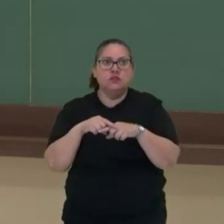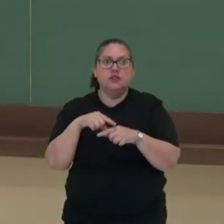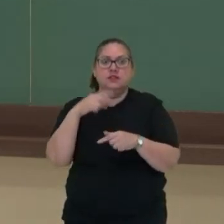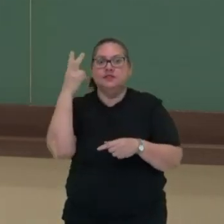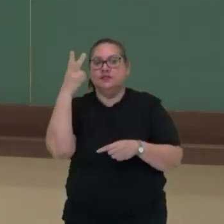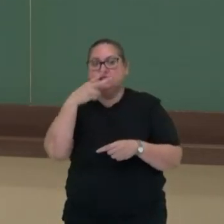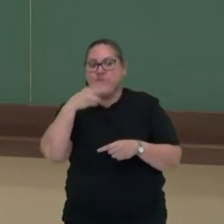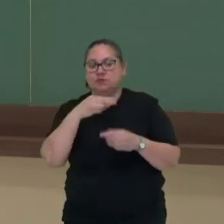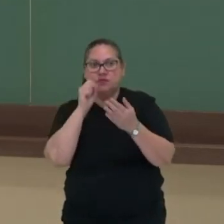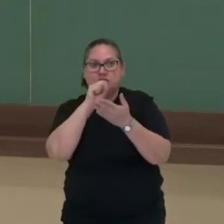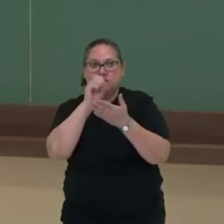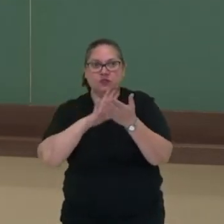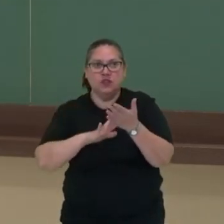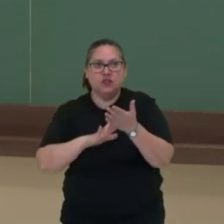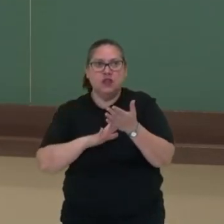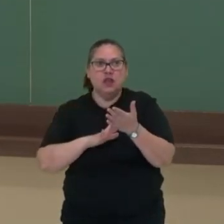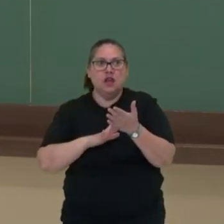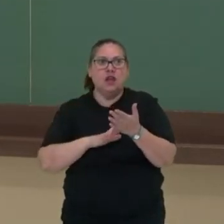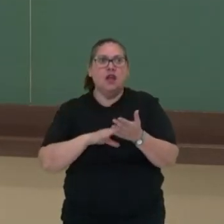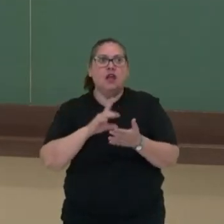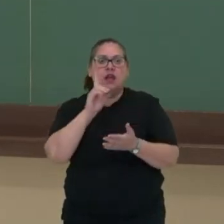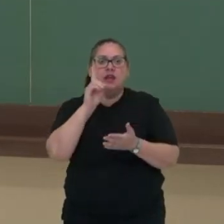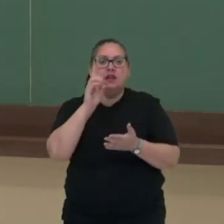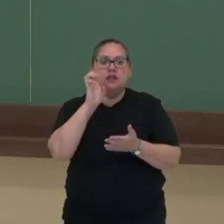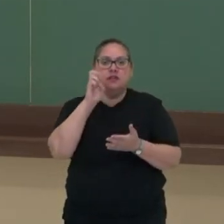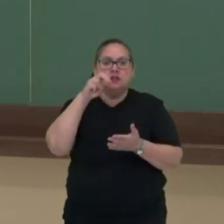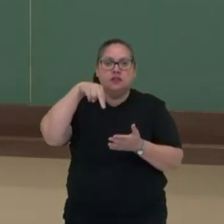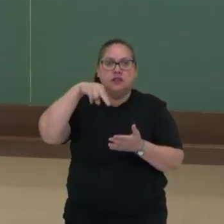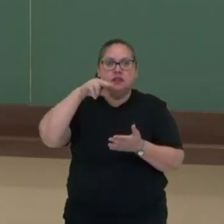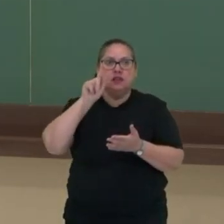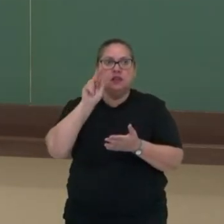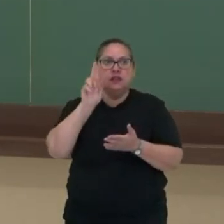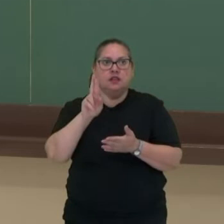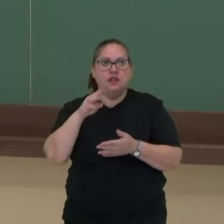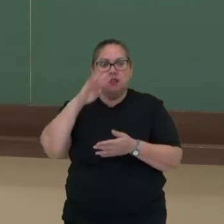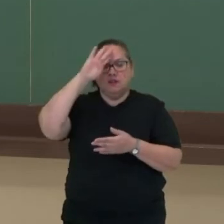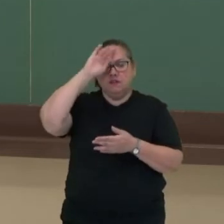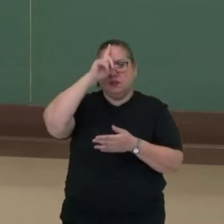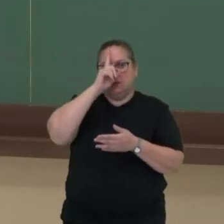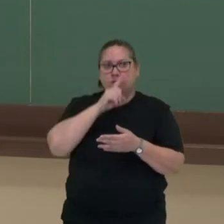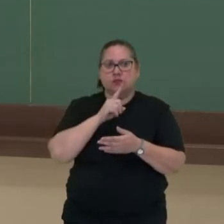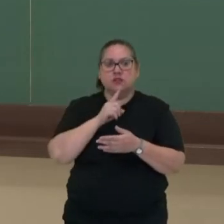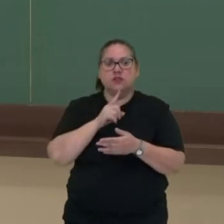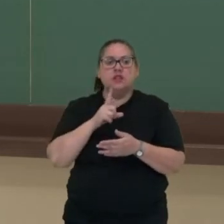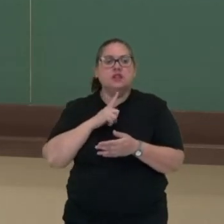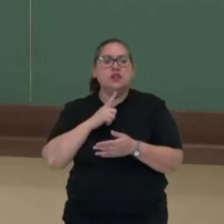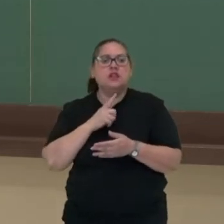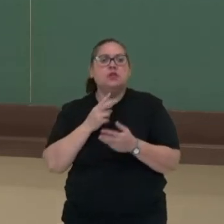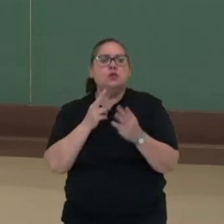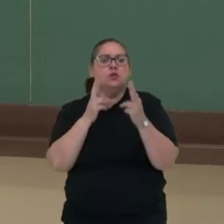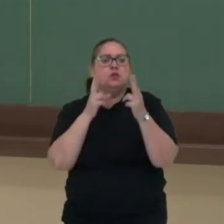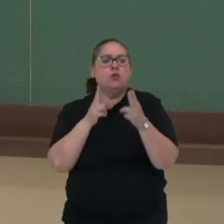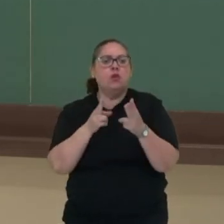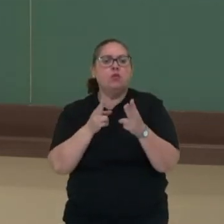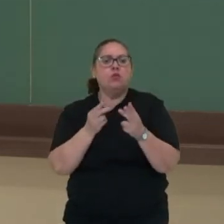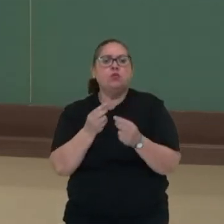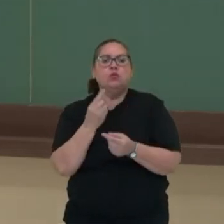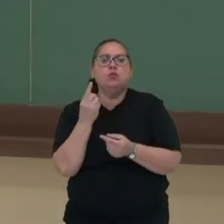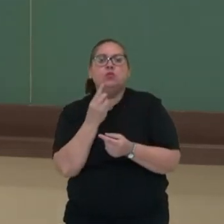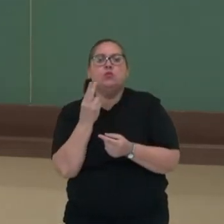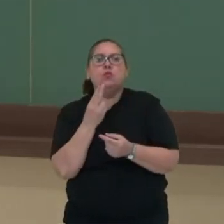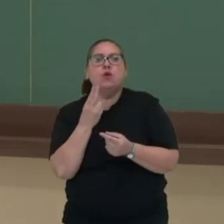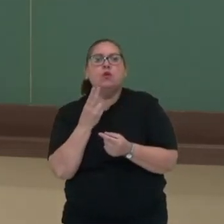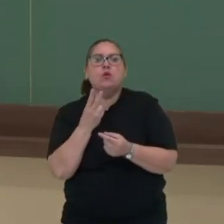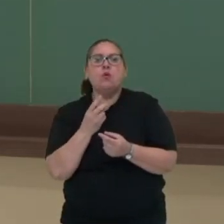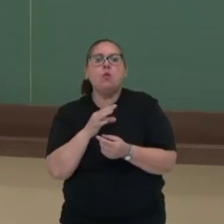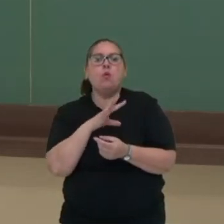segunda atividade. A dengue e a febre amarela possuem em comum uma mesma transmissão. Qual